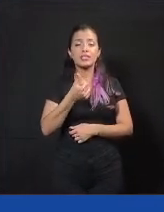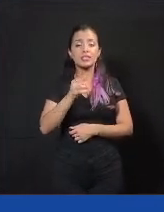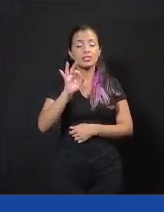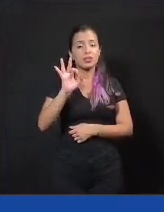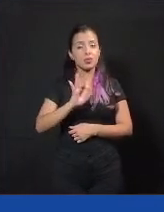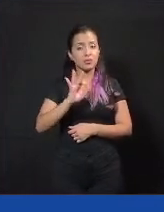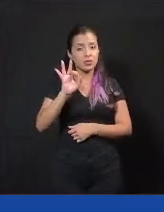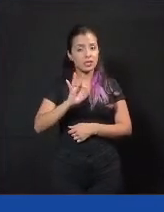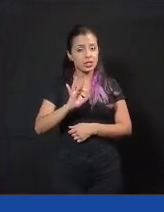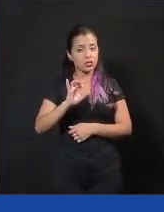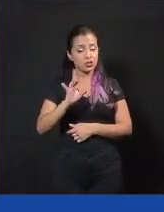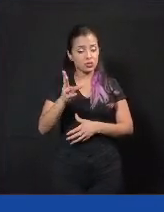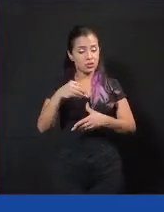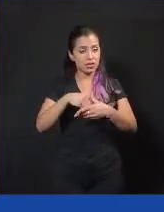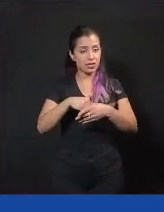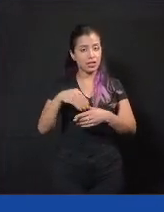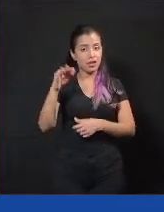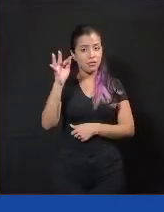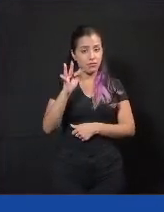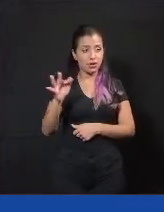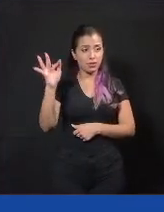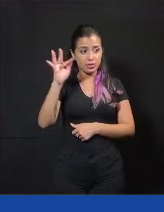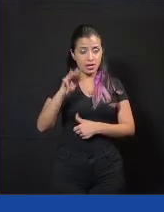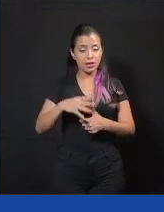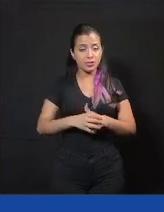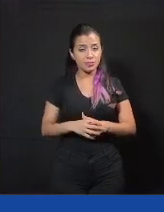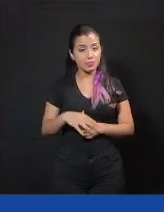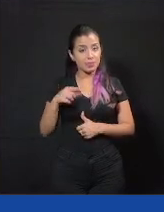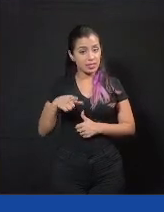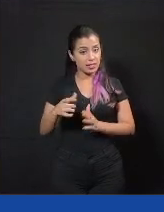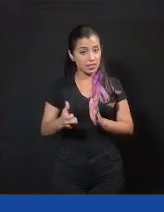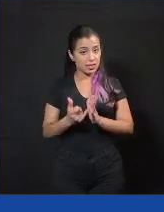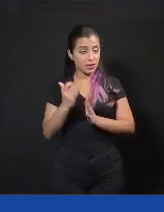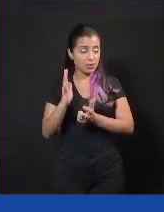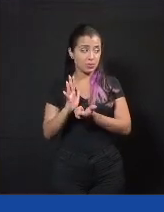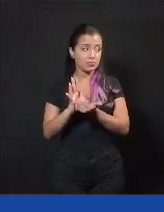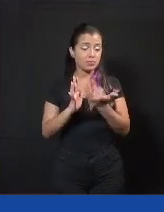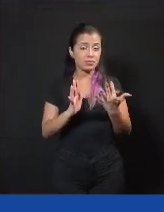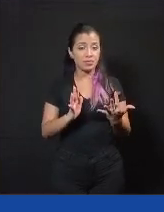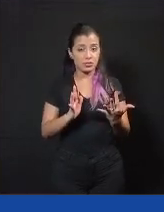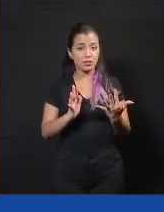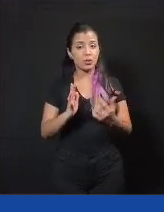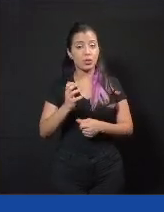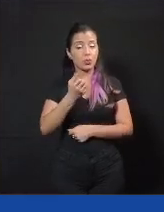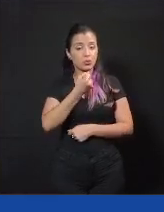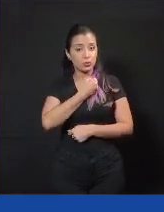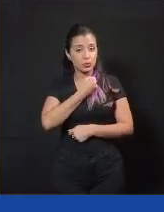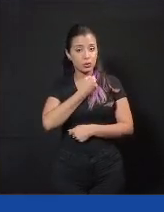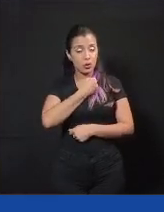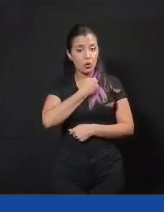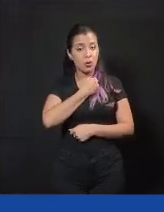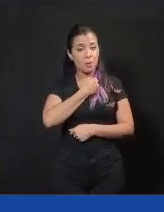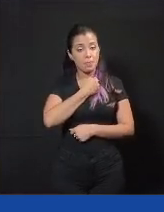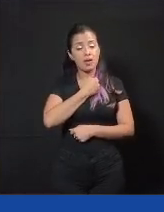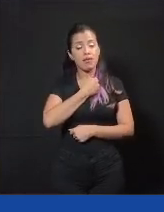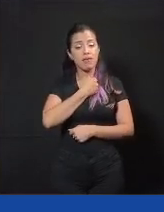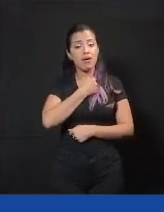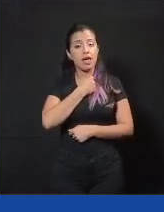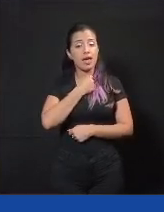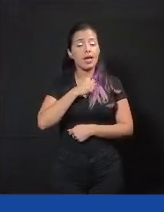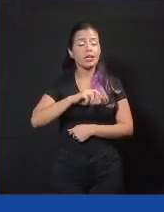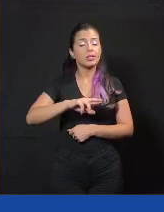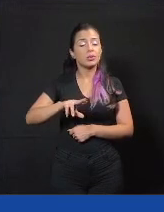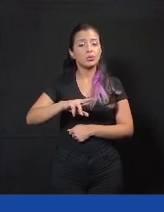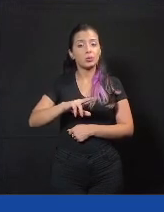das universidades públicas. Esses números, essa disparidade, ela não é o resultado apenas de